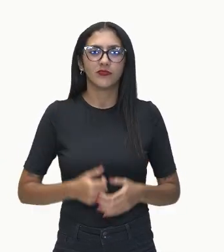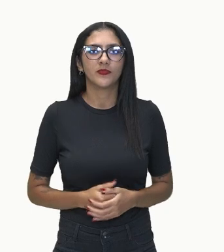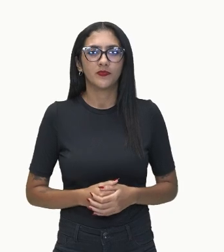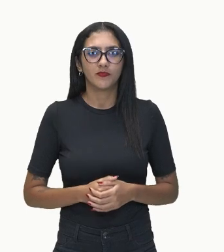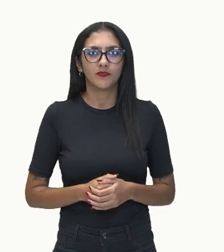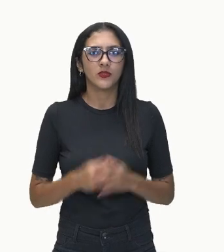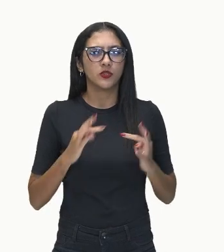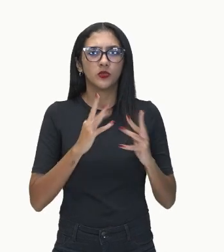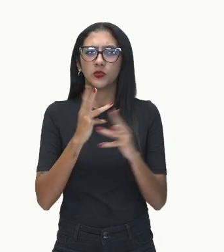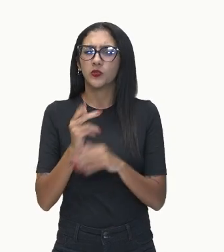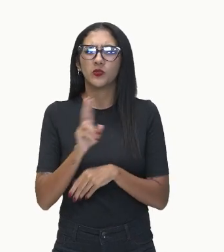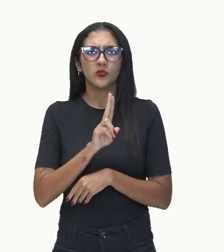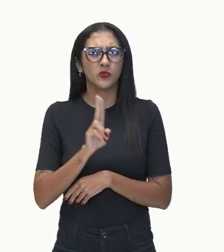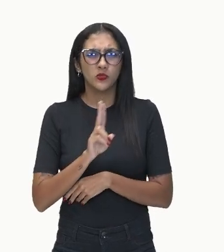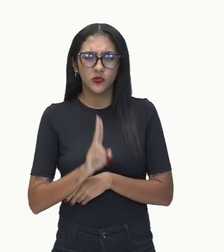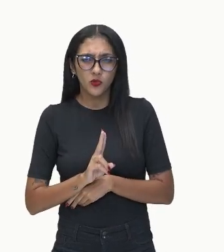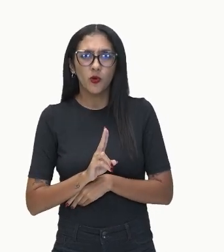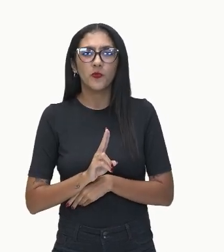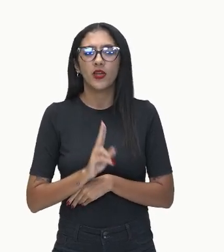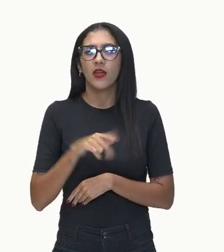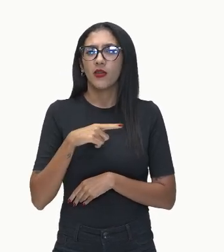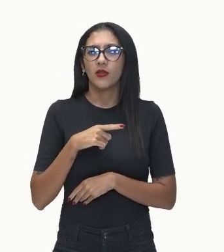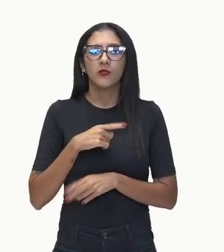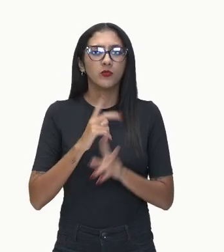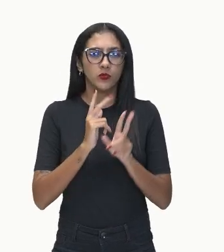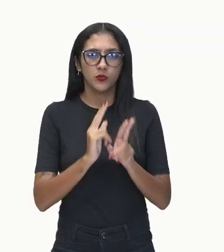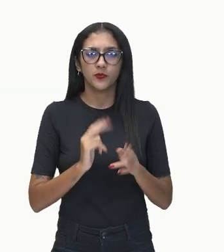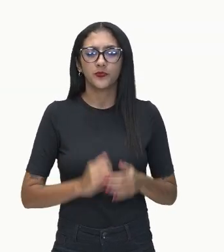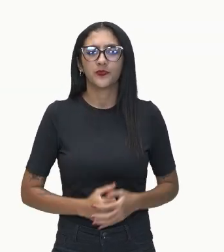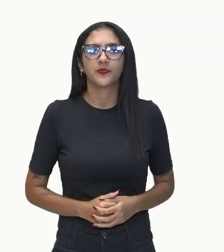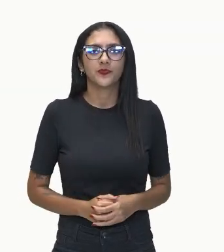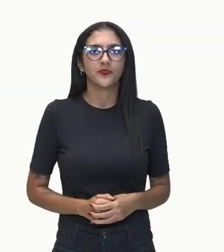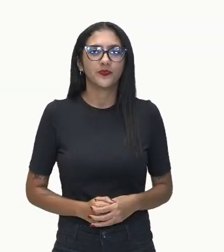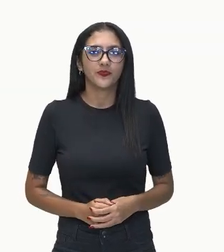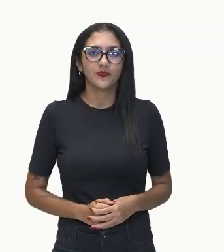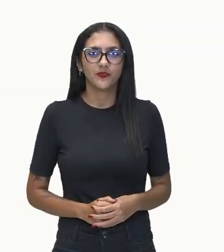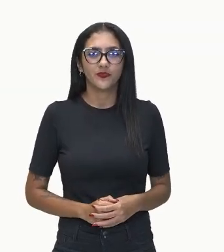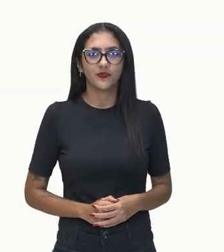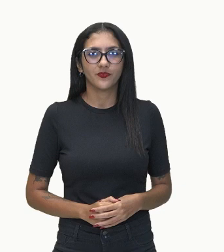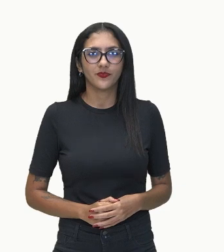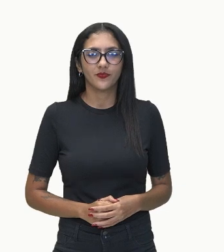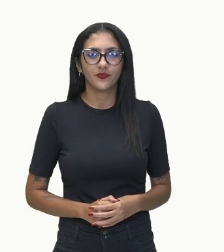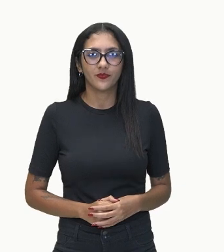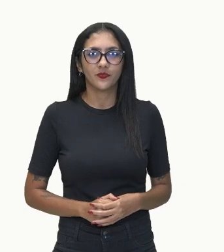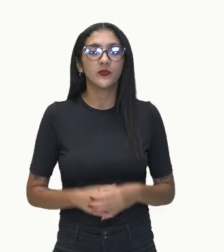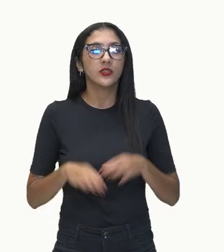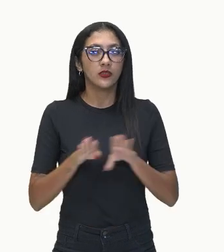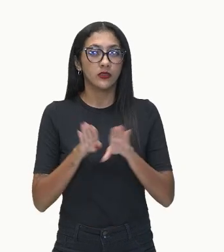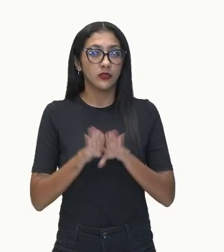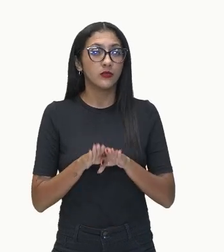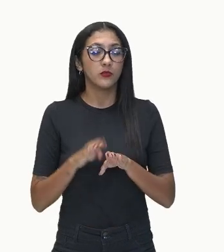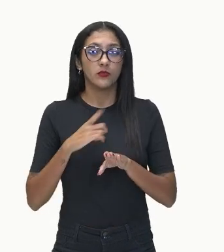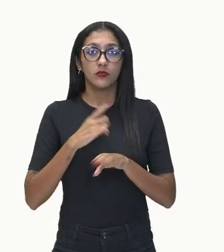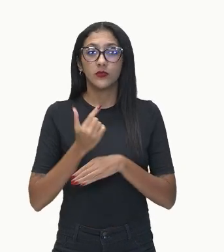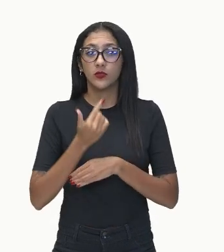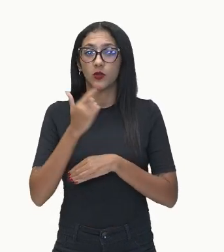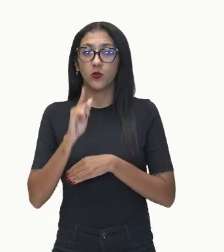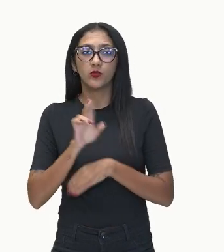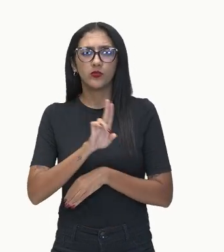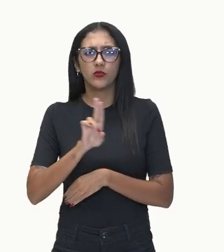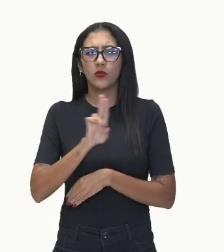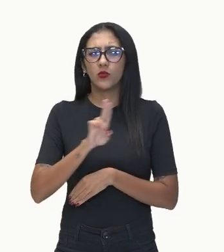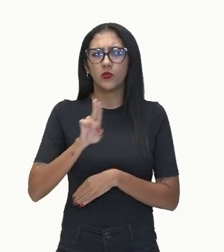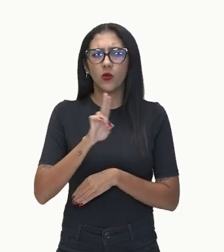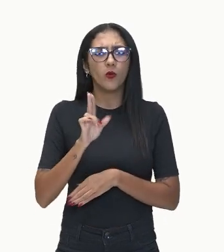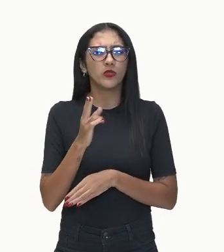propanol, butanol, é assim a nomenclatura, ok? E aí existe ainda a nomenclatura usual